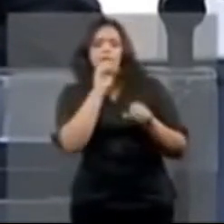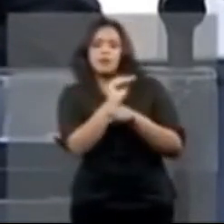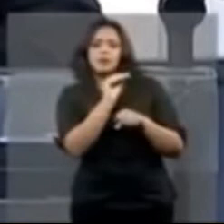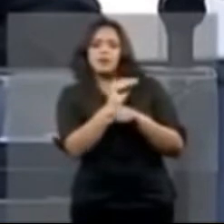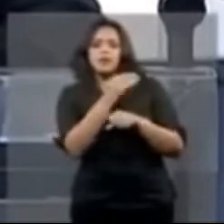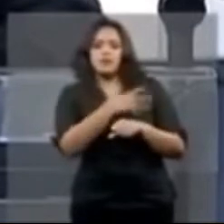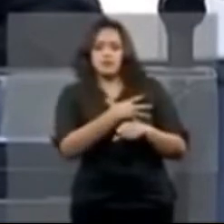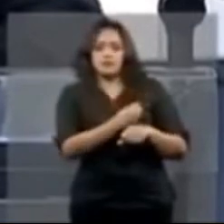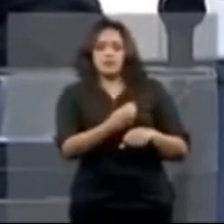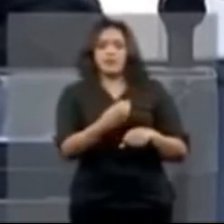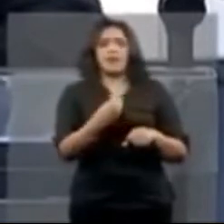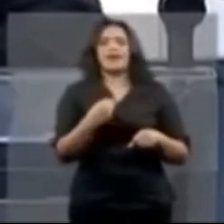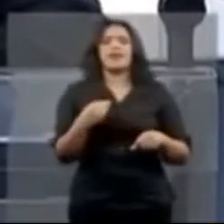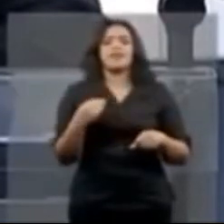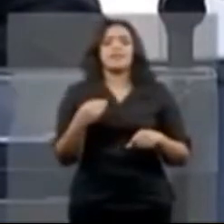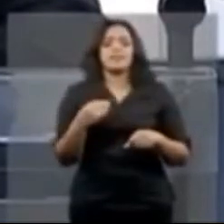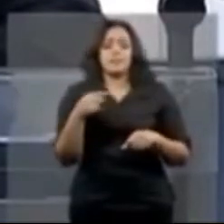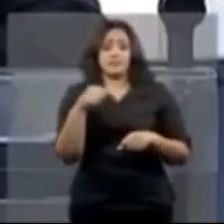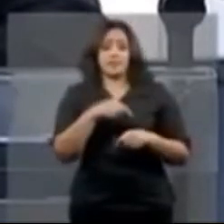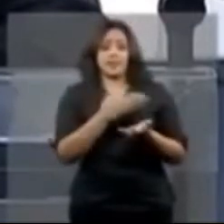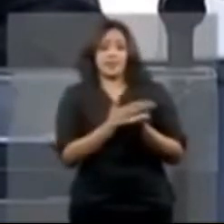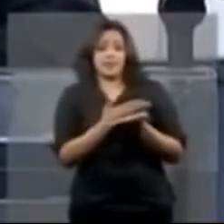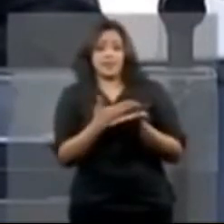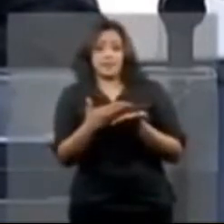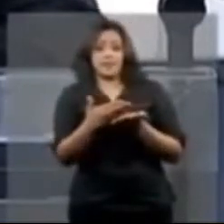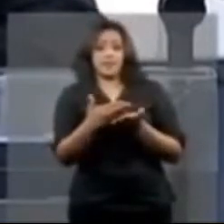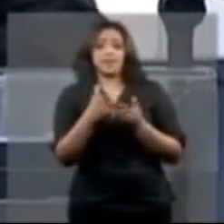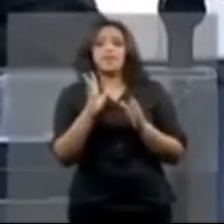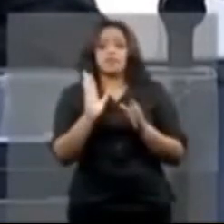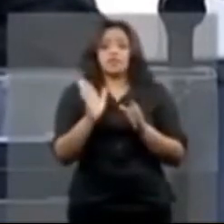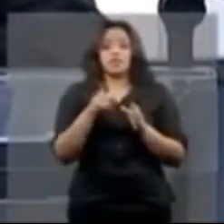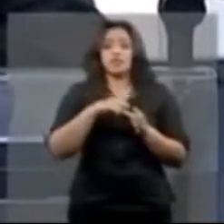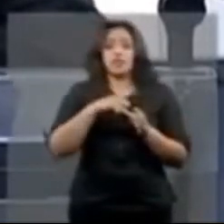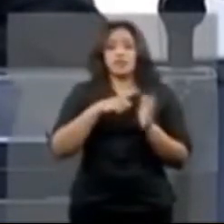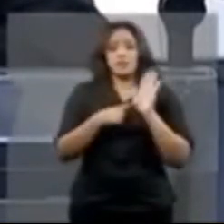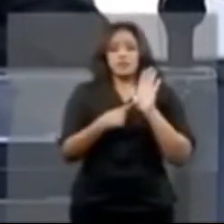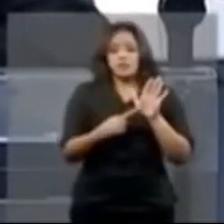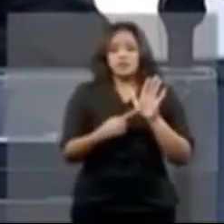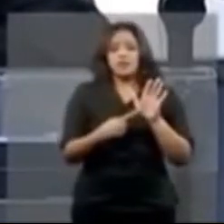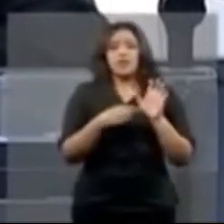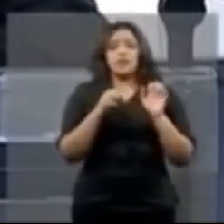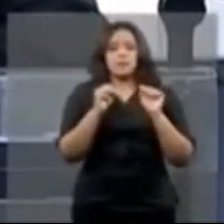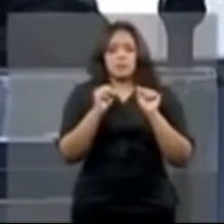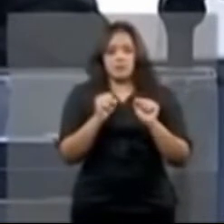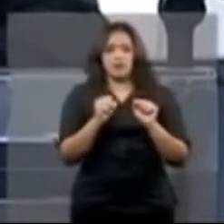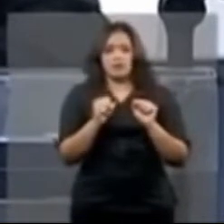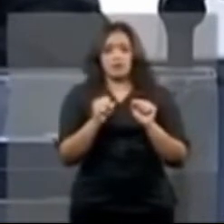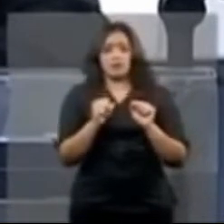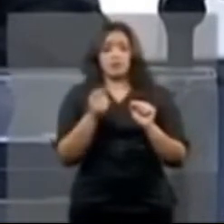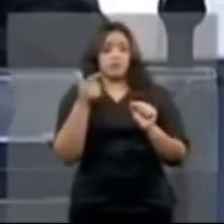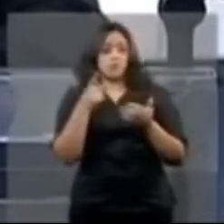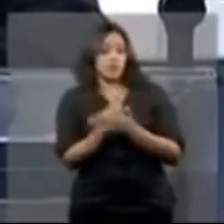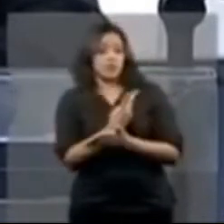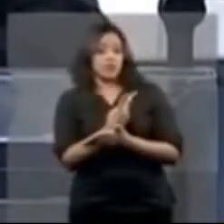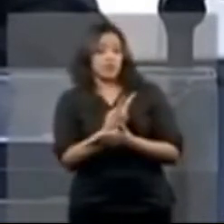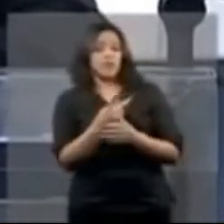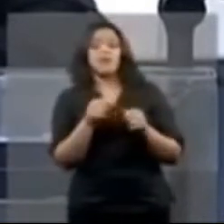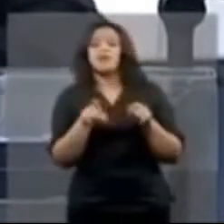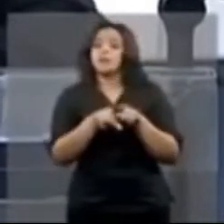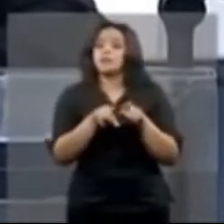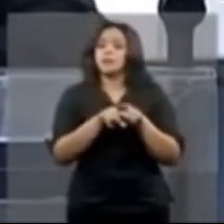filhos. Essas iniciativas já estão demonstrando que é muito mais eficaz,